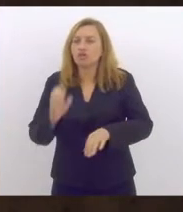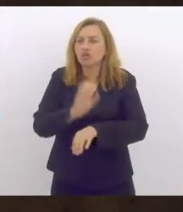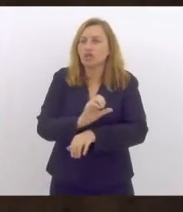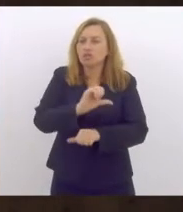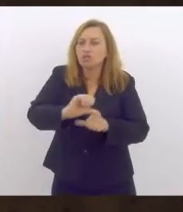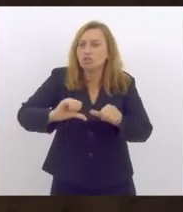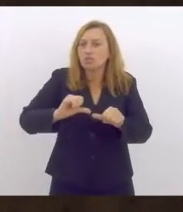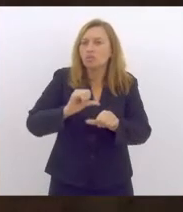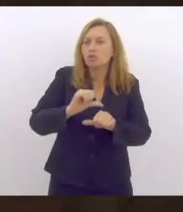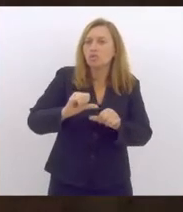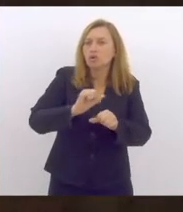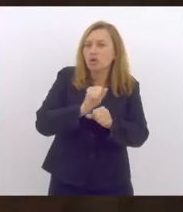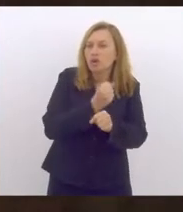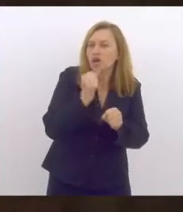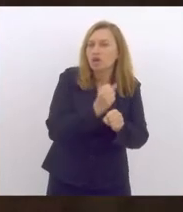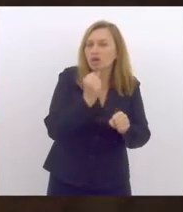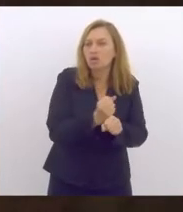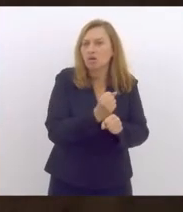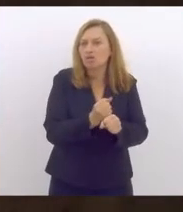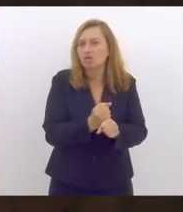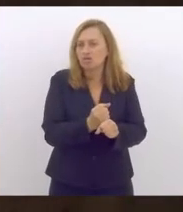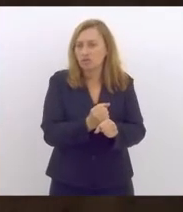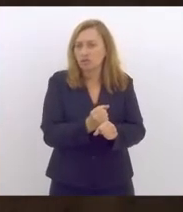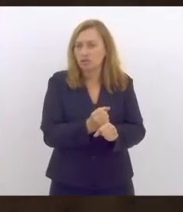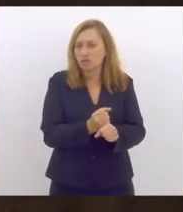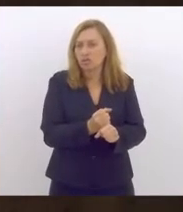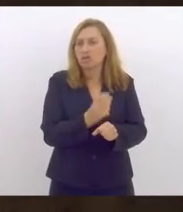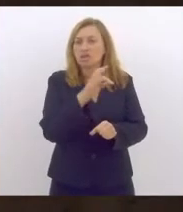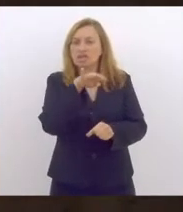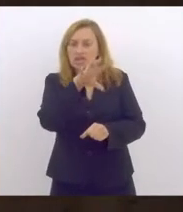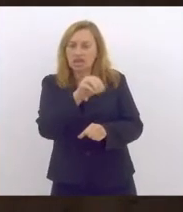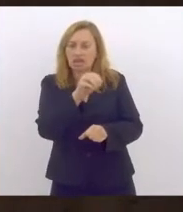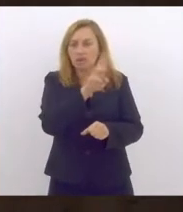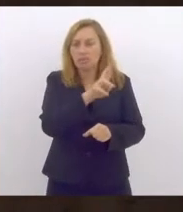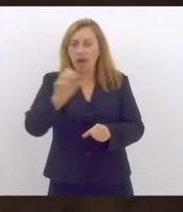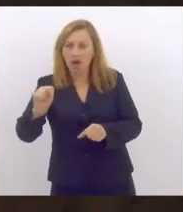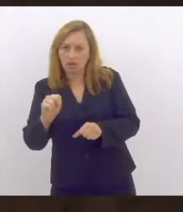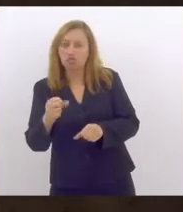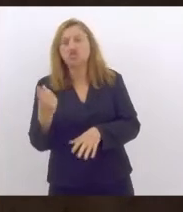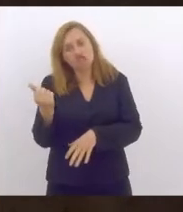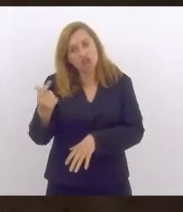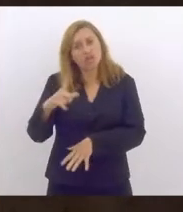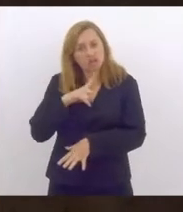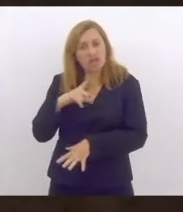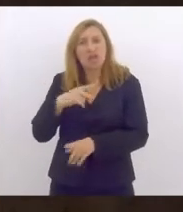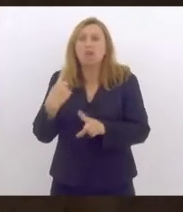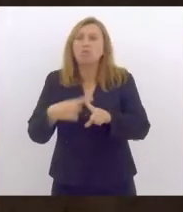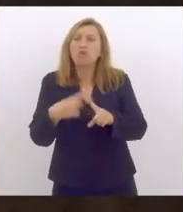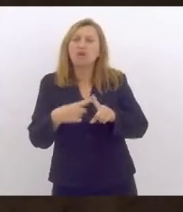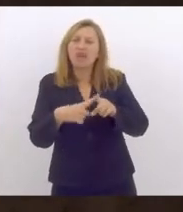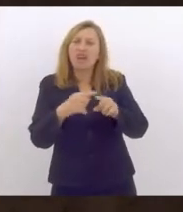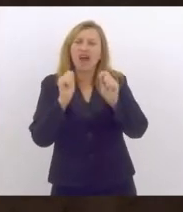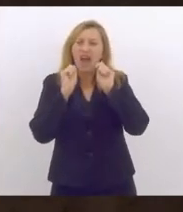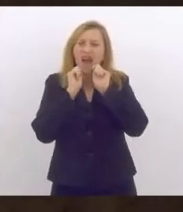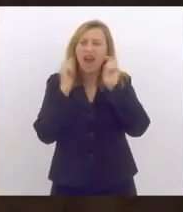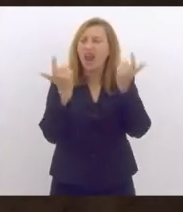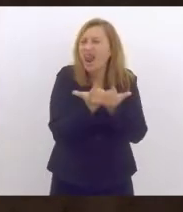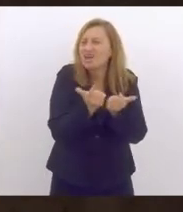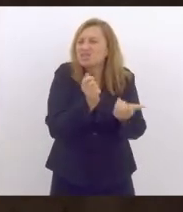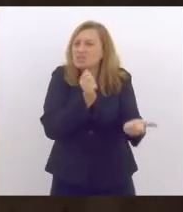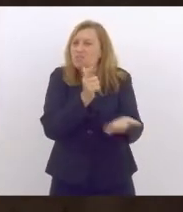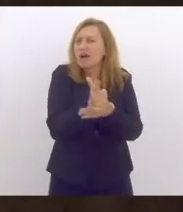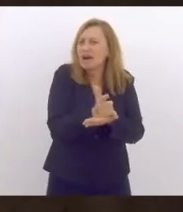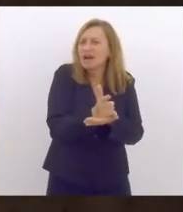de Barros? Dinheiro ele tem. Por que que essa vai ser uma atribuição da Alerge, já que ele